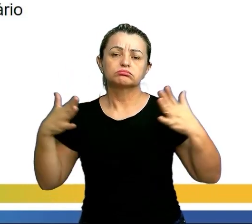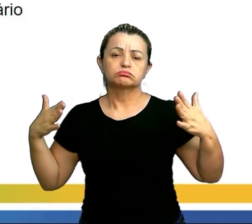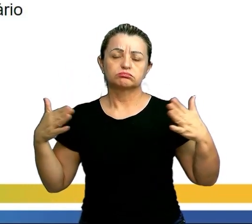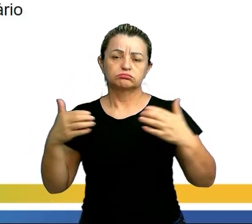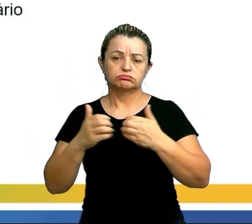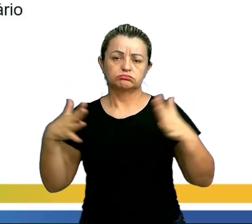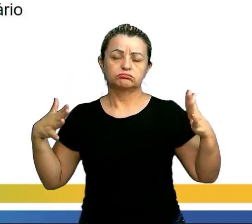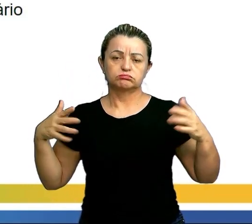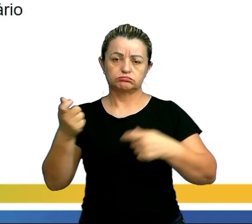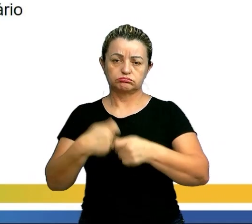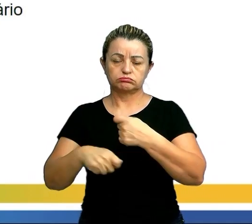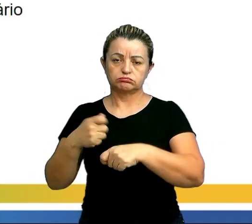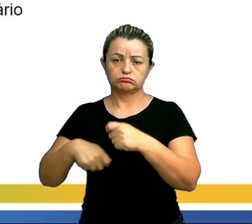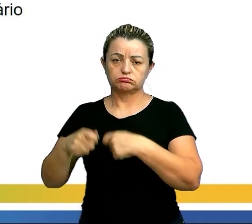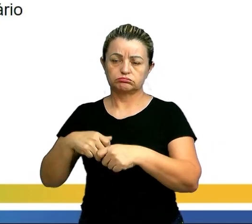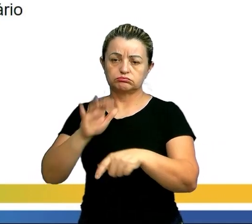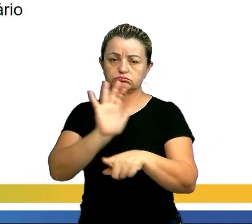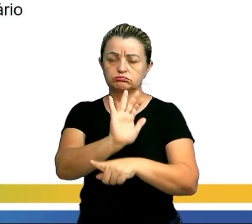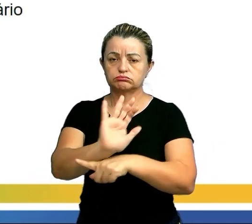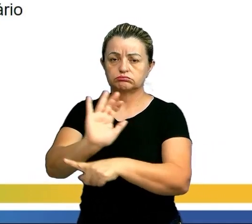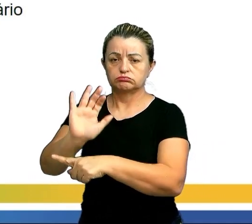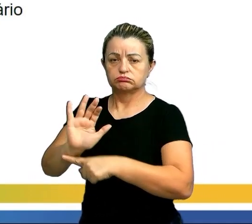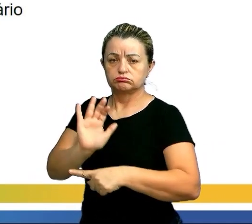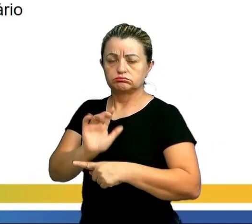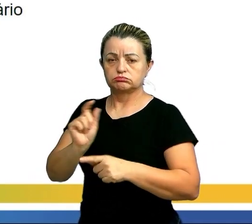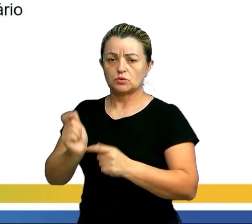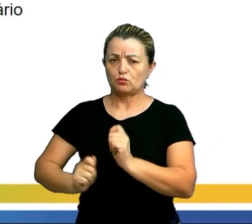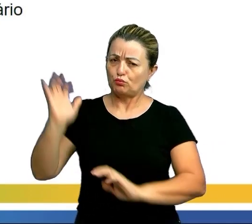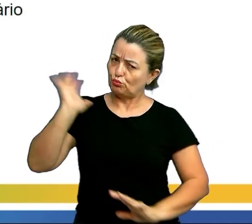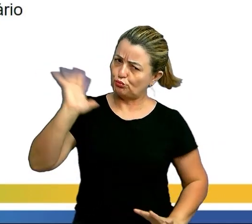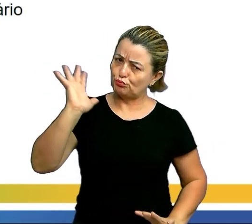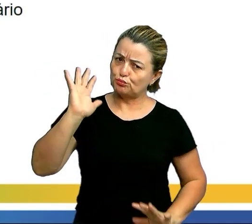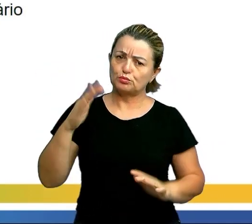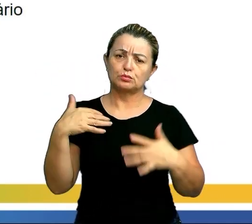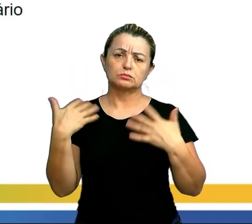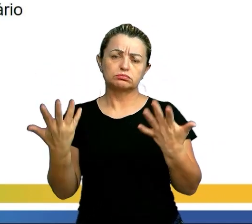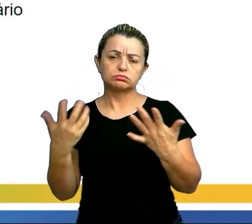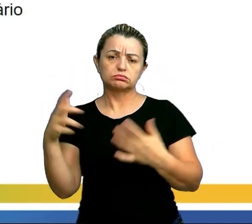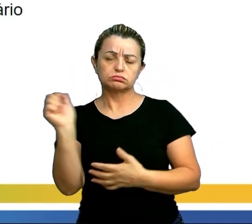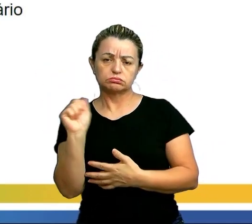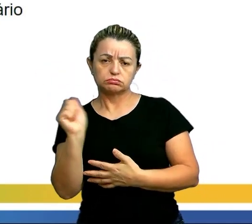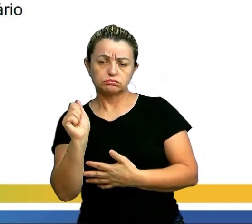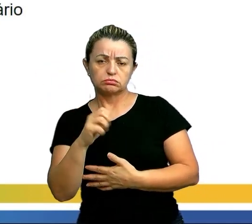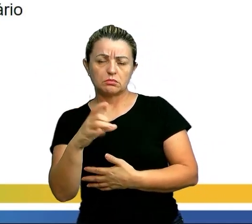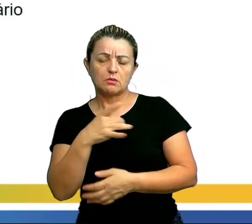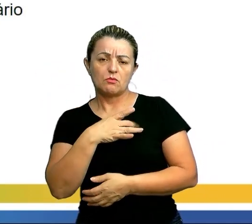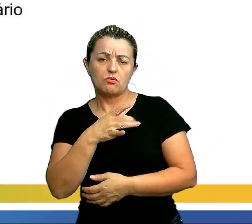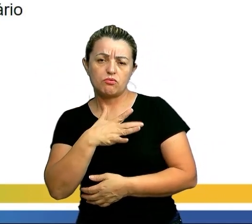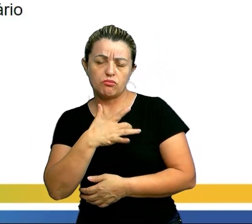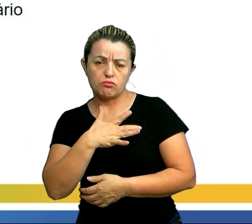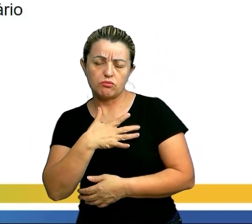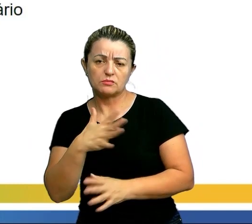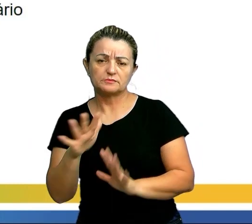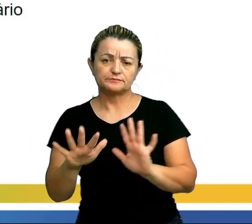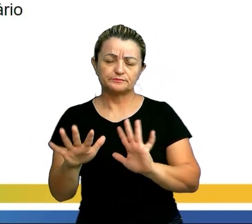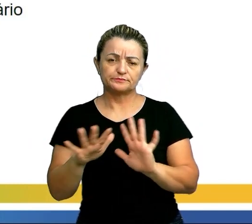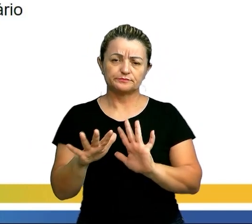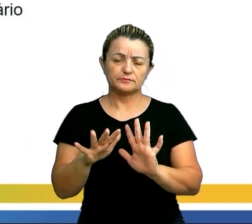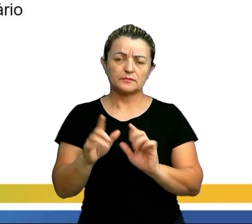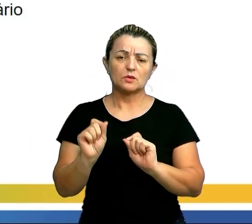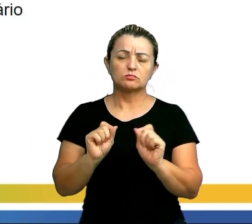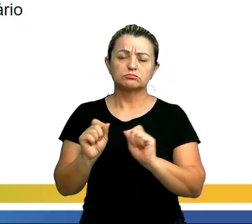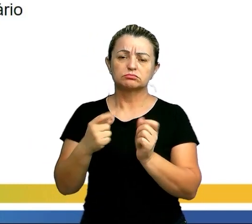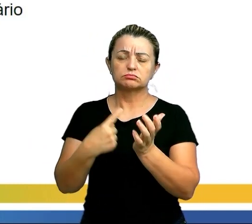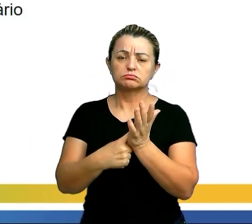sua economia e, com isso, ajudar a controlar a inflação. Já a Argentina temia que a medida pudesse afetar